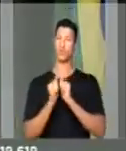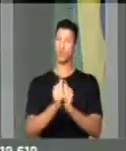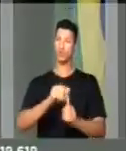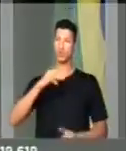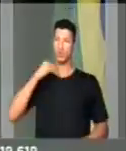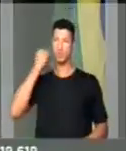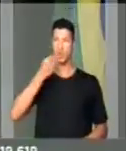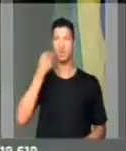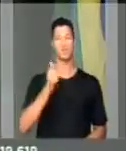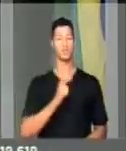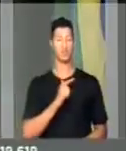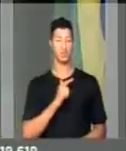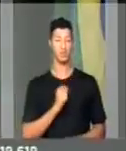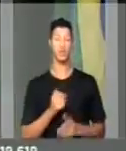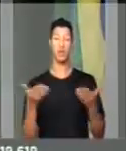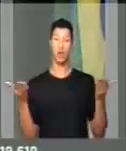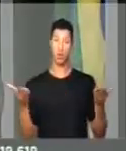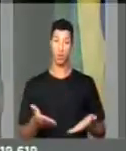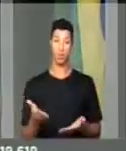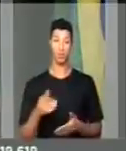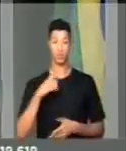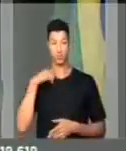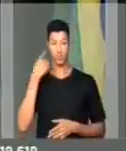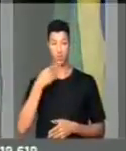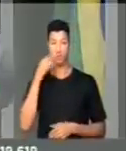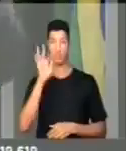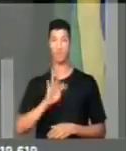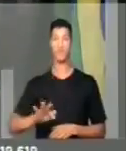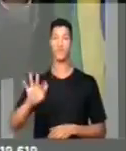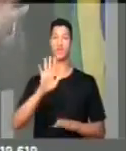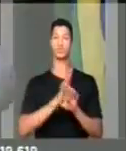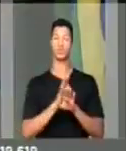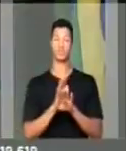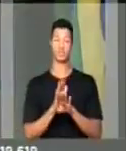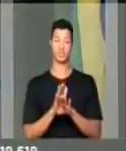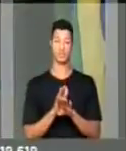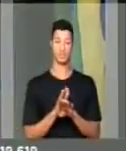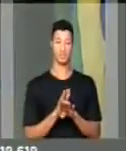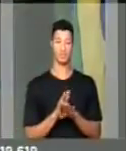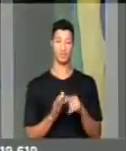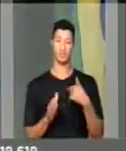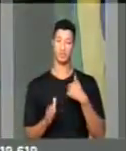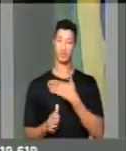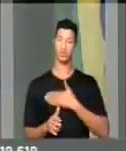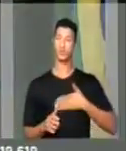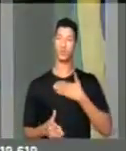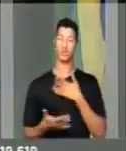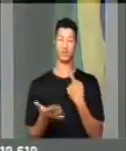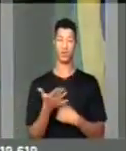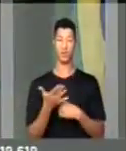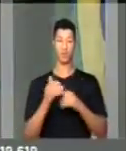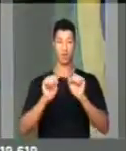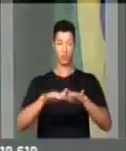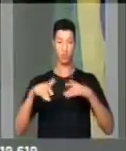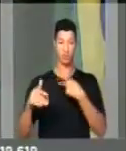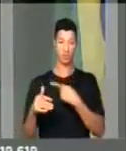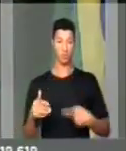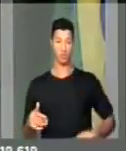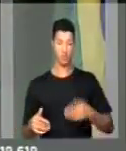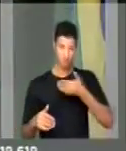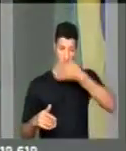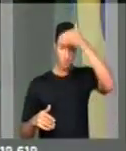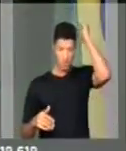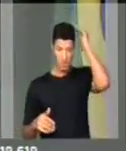ele tem. Hoje, um deputado federal chega. Eu gostaria de marcar uma audiência com o presidente